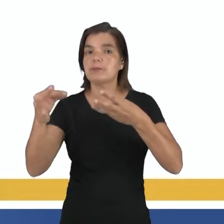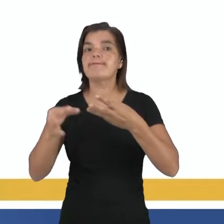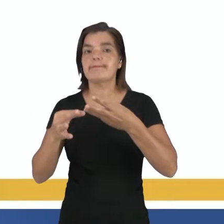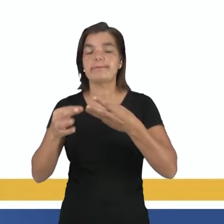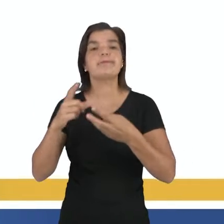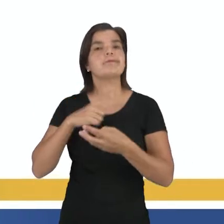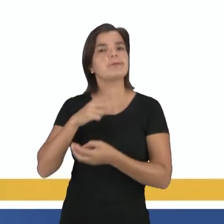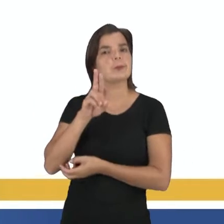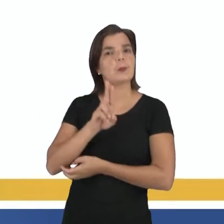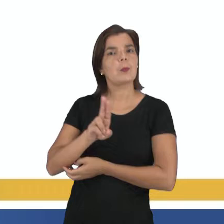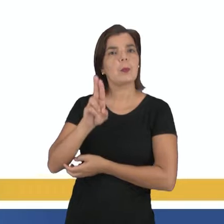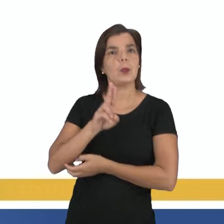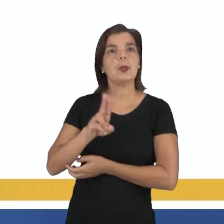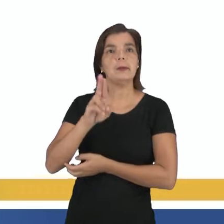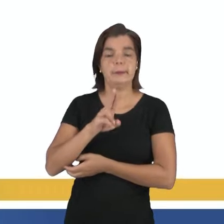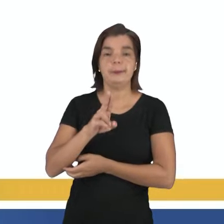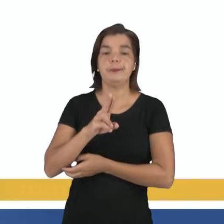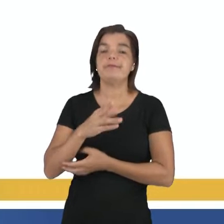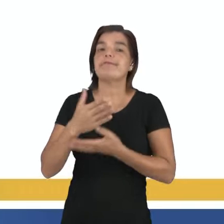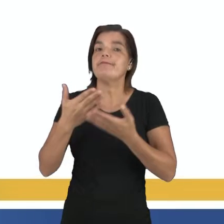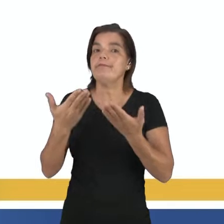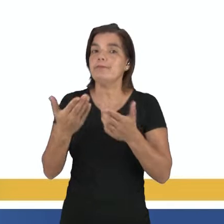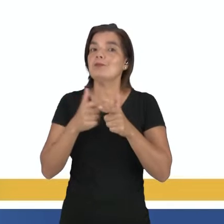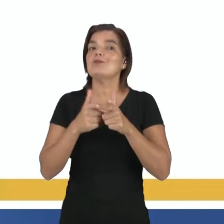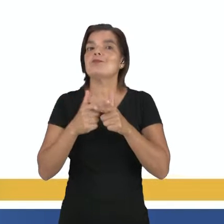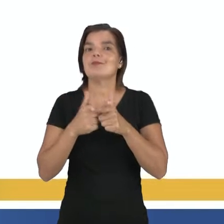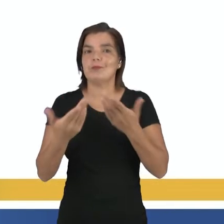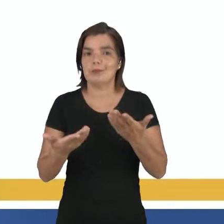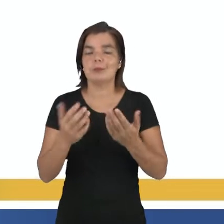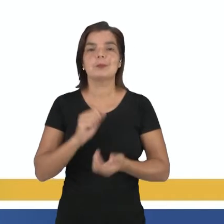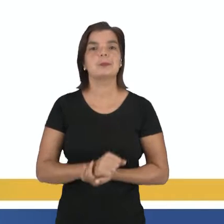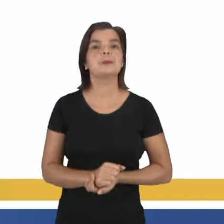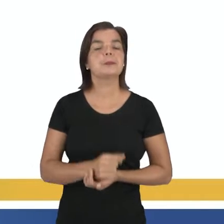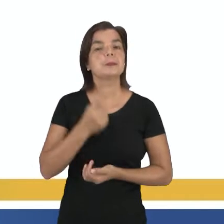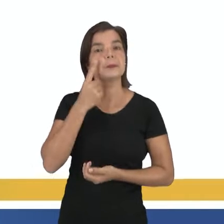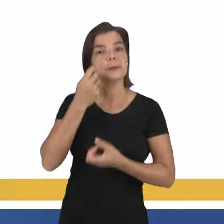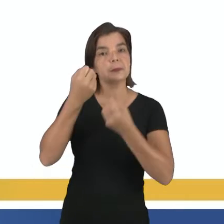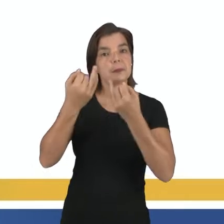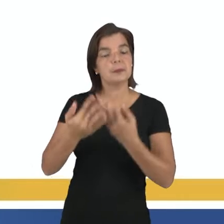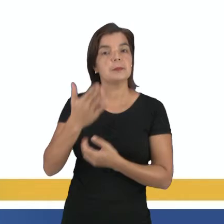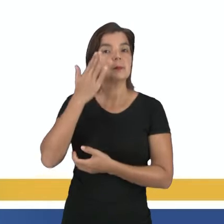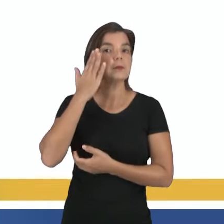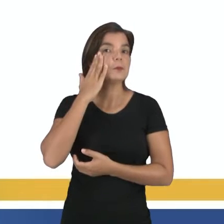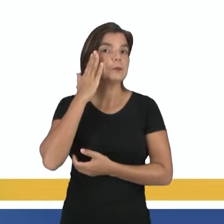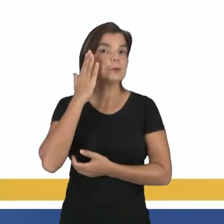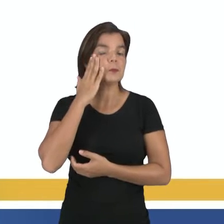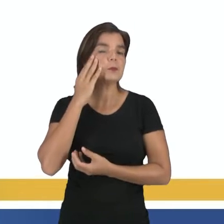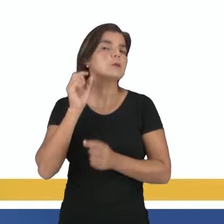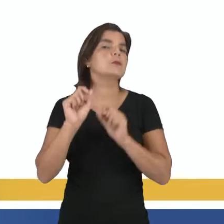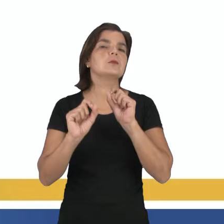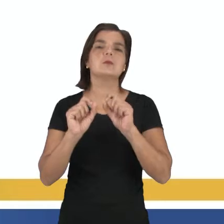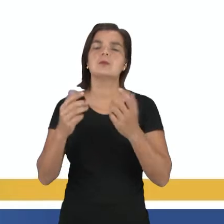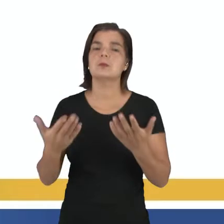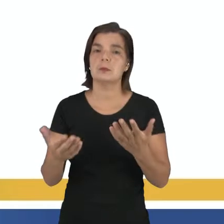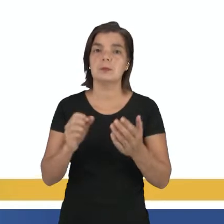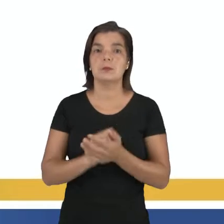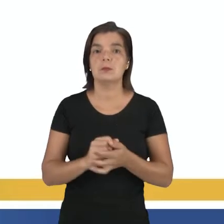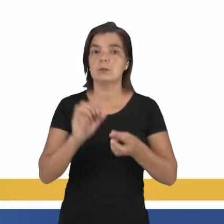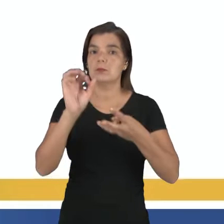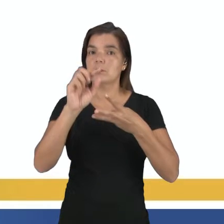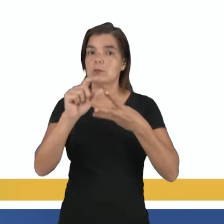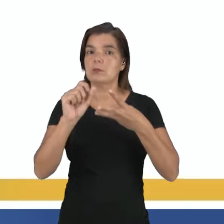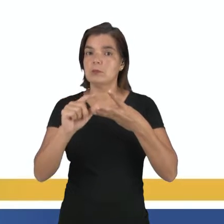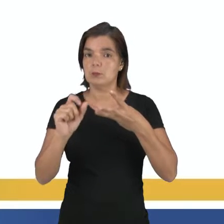classificações que nós utilizamos como causas do desemprego, E aí a gente vai entender o que são